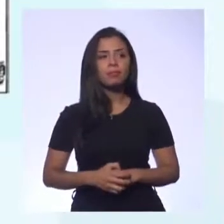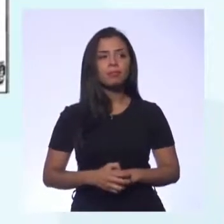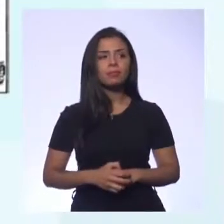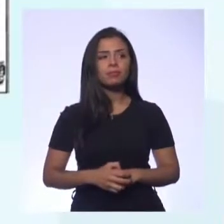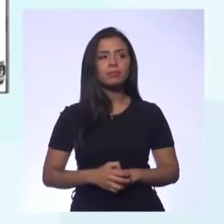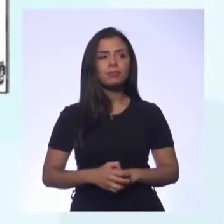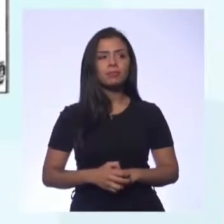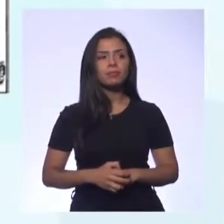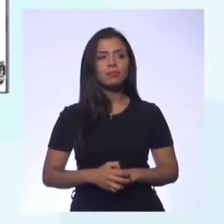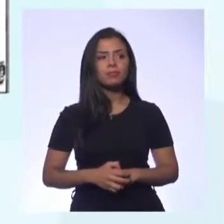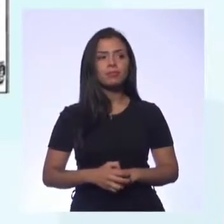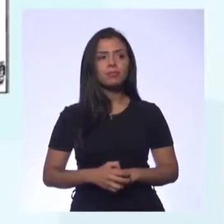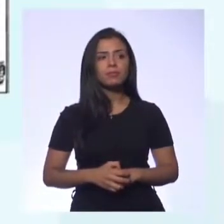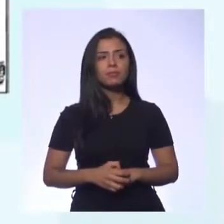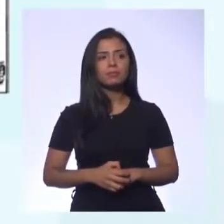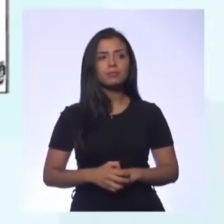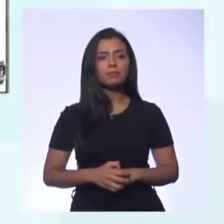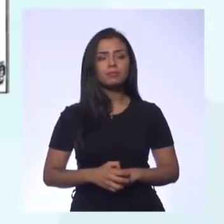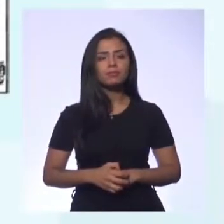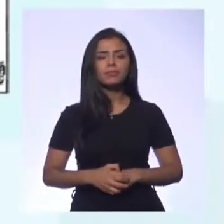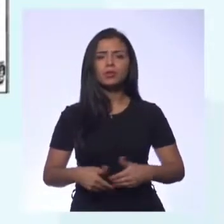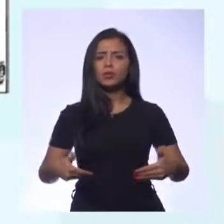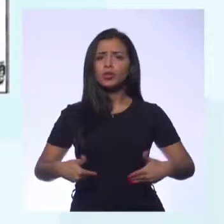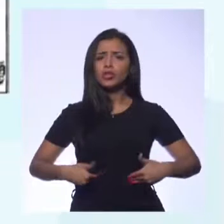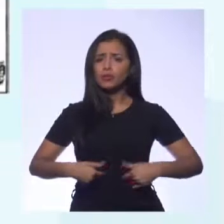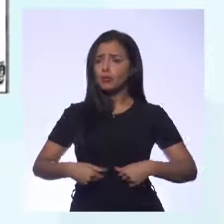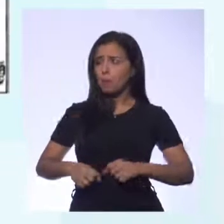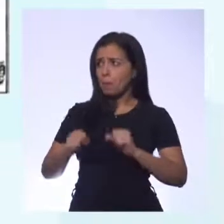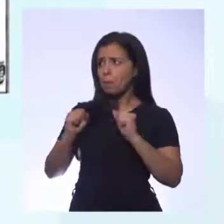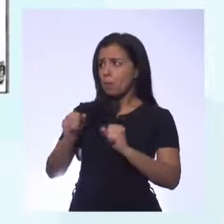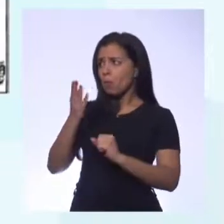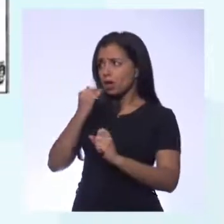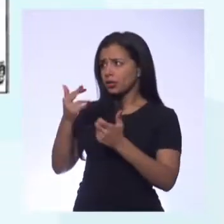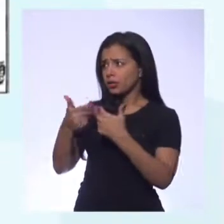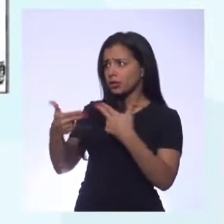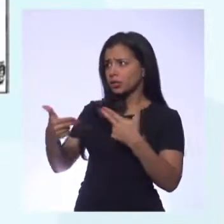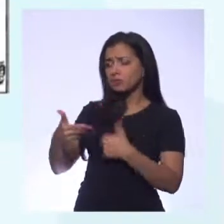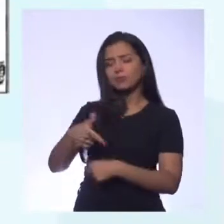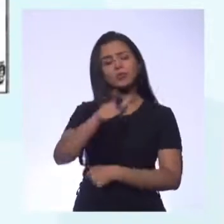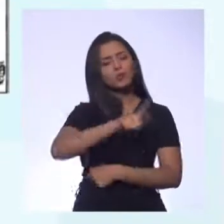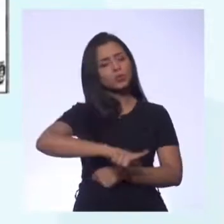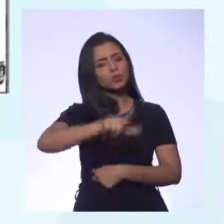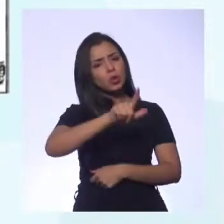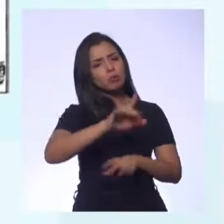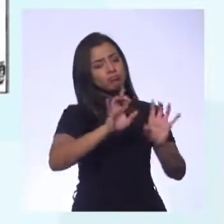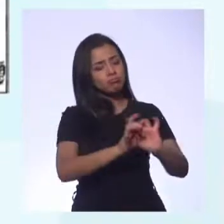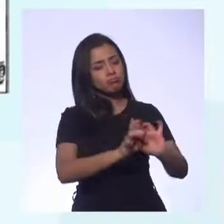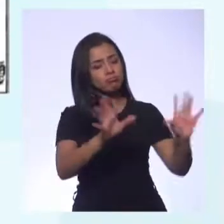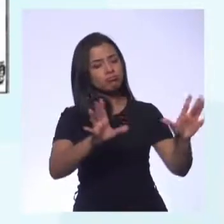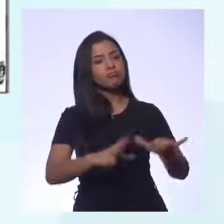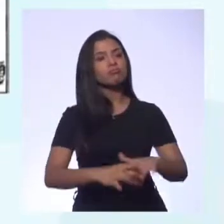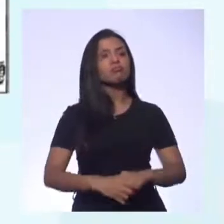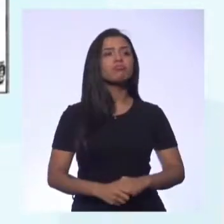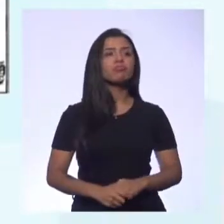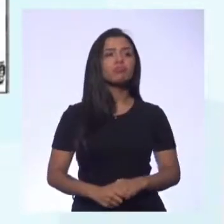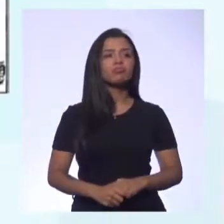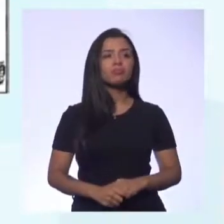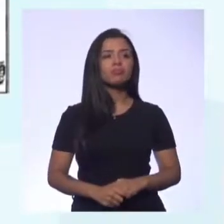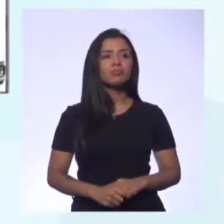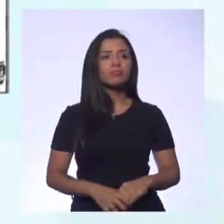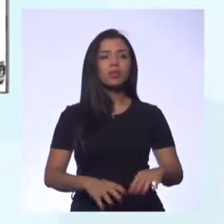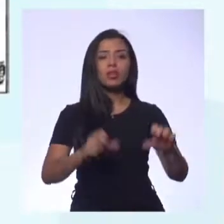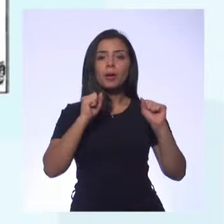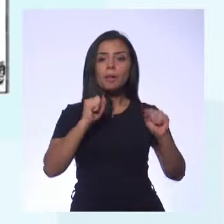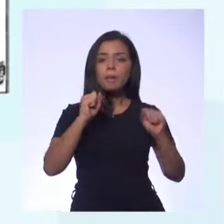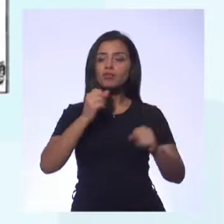Vamos lá. Estou com fome. Posso fazer um lanche? Claro, sirva-se. Pode pegar uma maçã